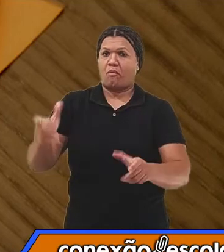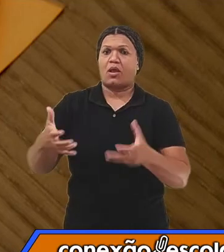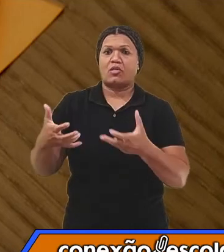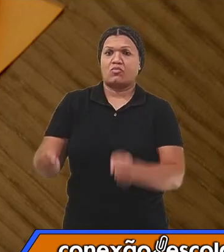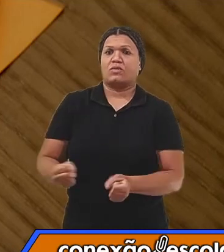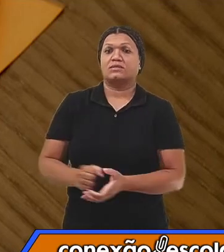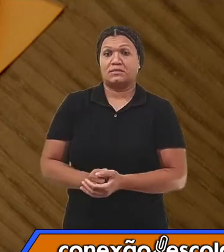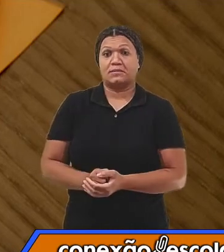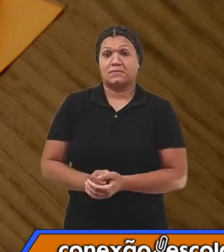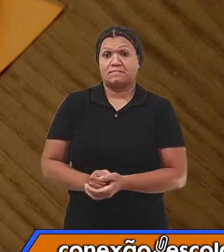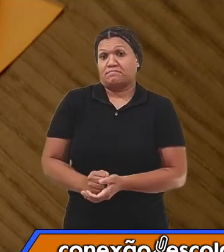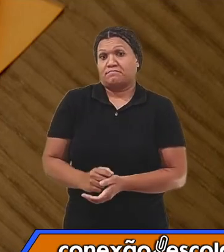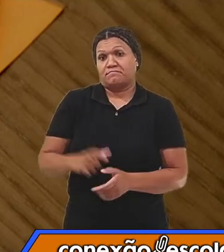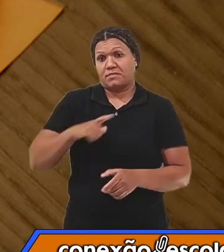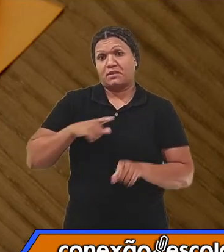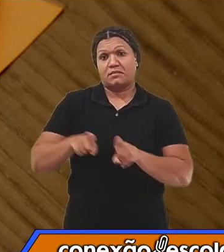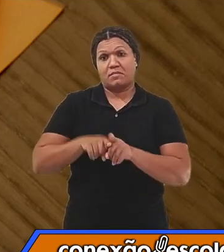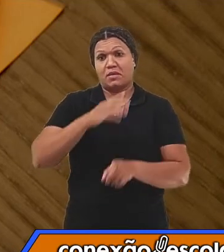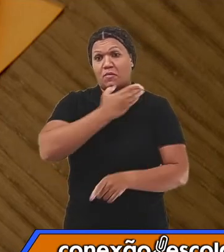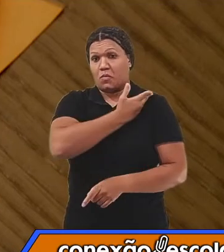pelos governantes.